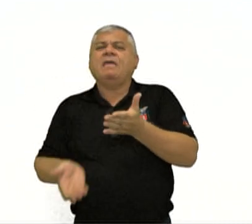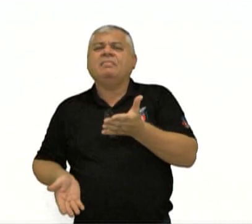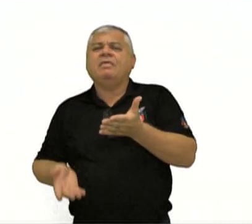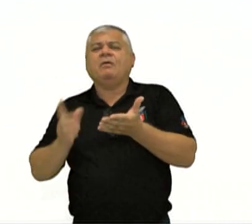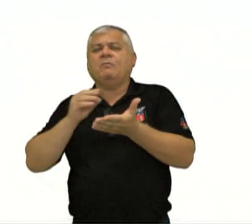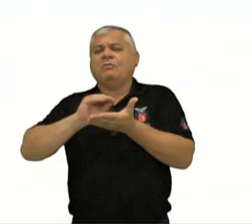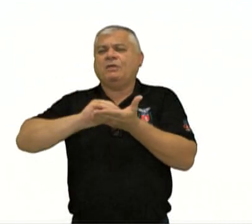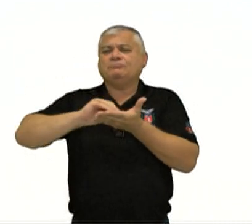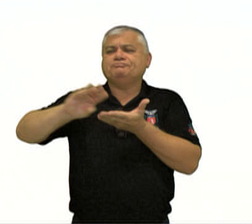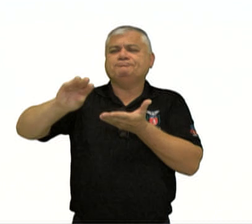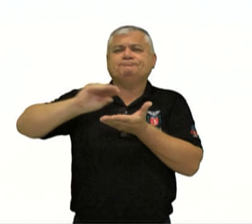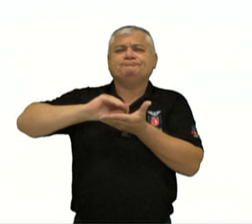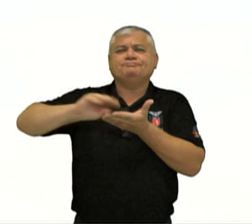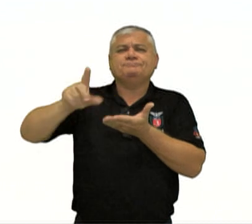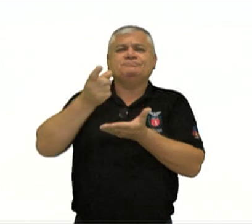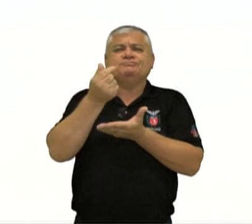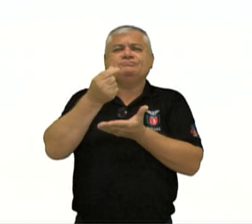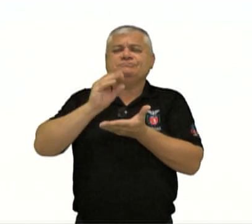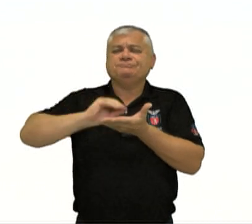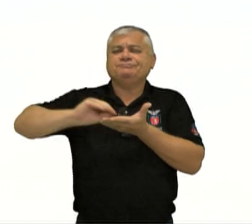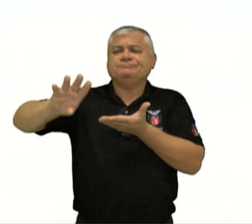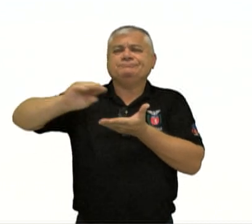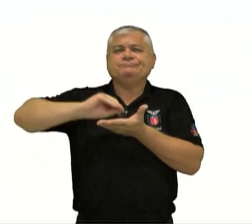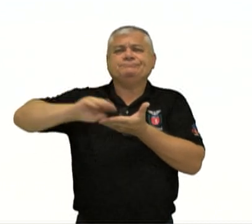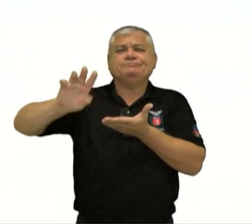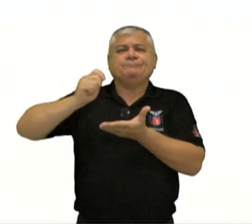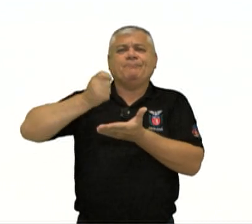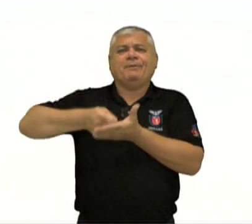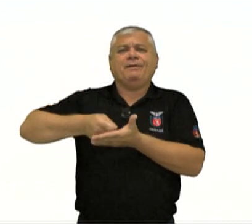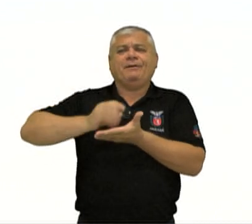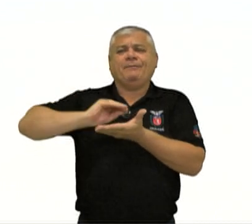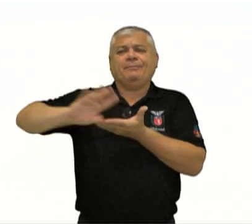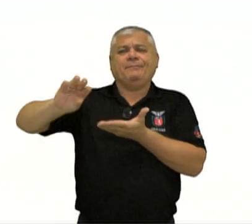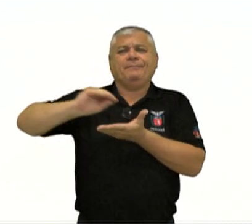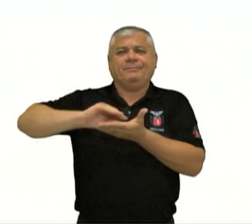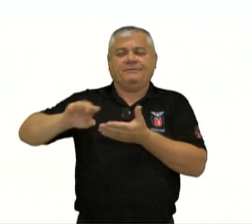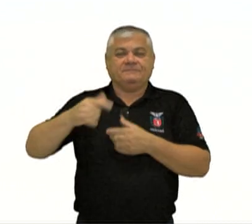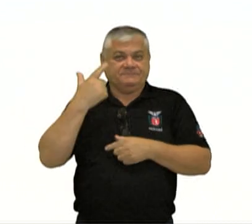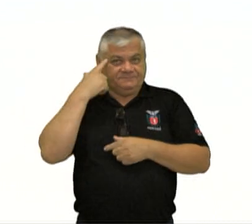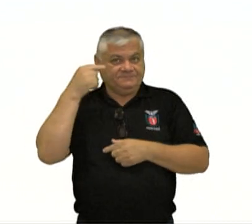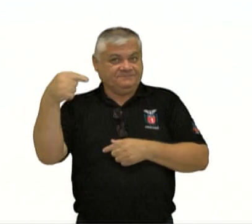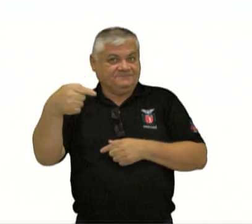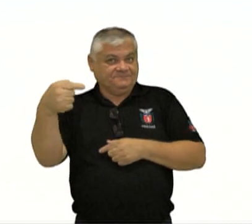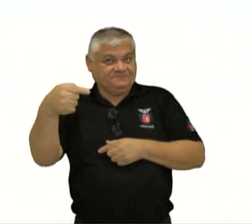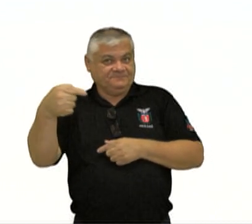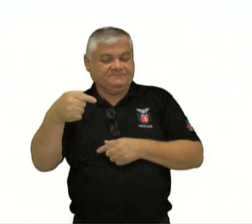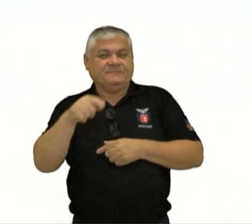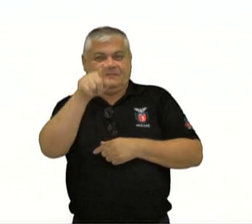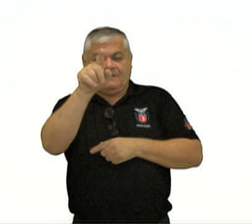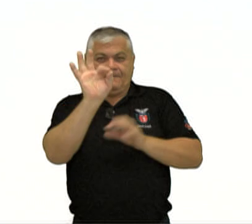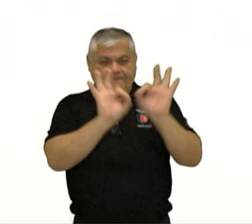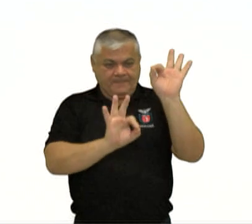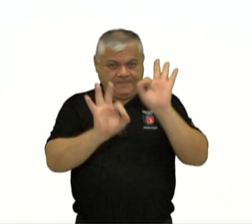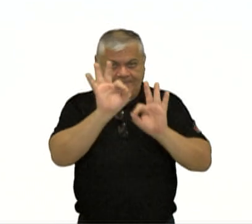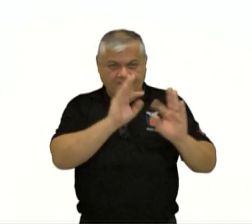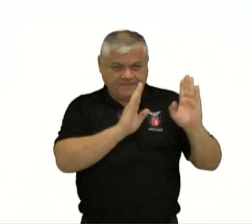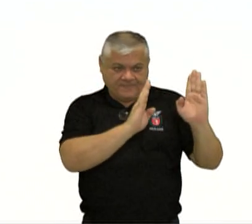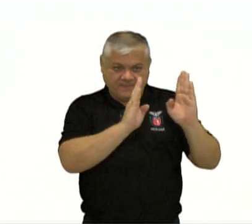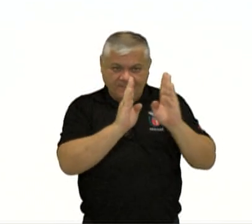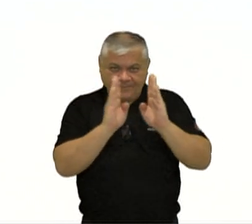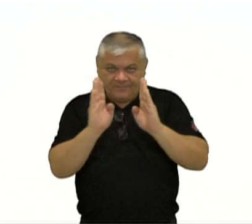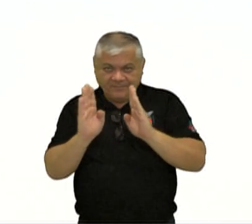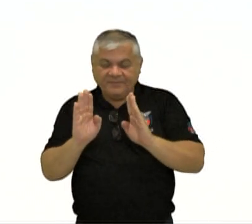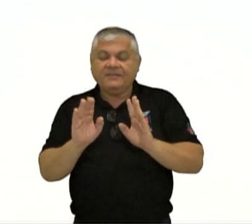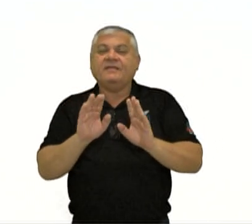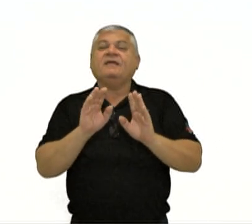está saindo dinheiro do meu bolso. Isso é ruim, então é um número negativo. Monte a expressão, escreva na